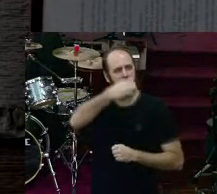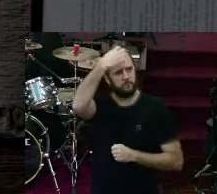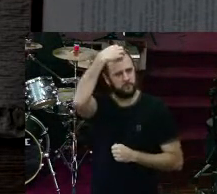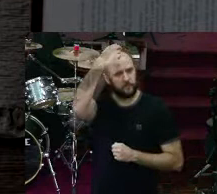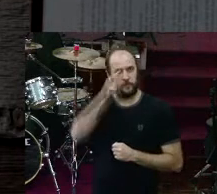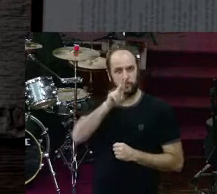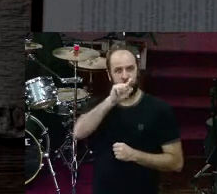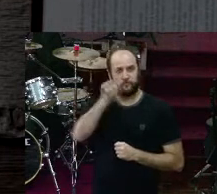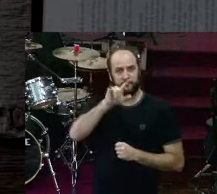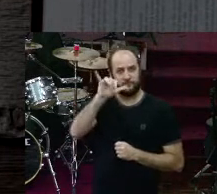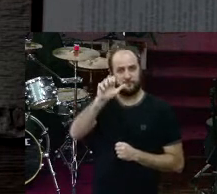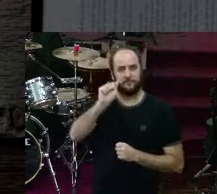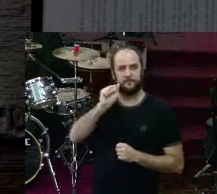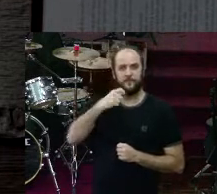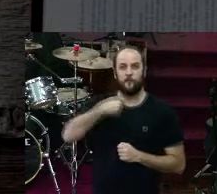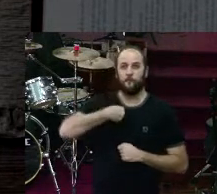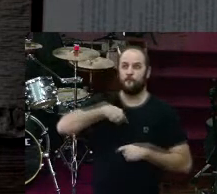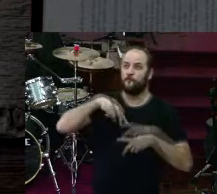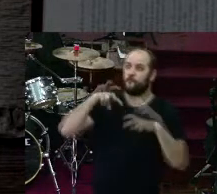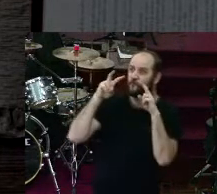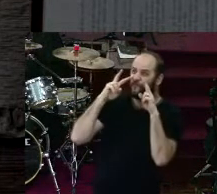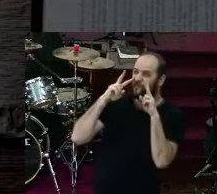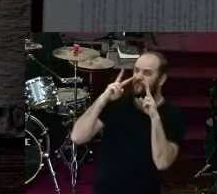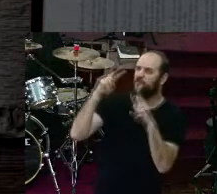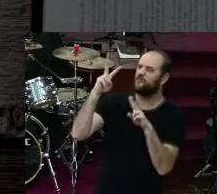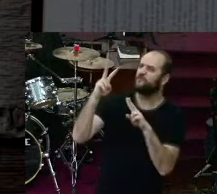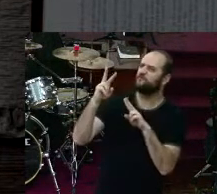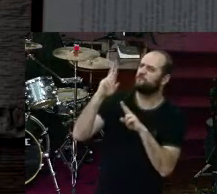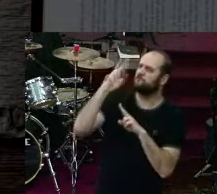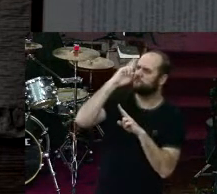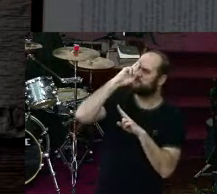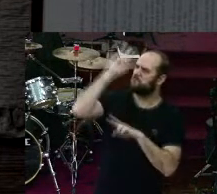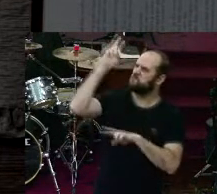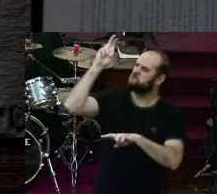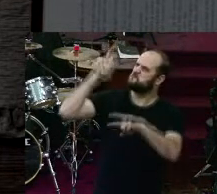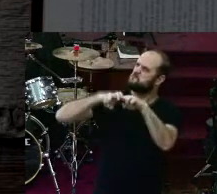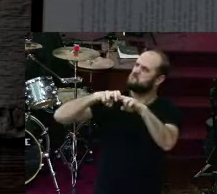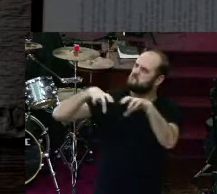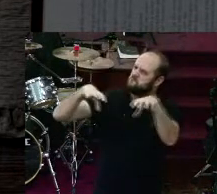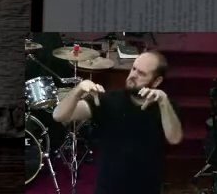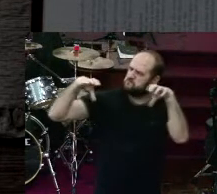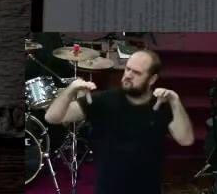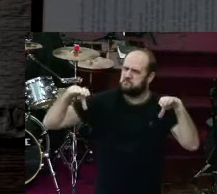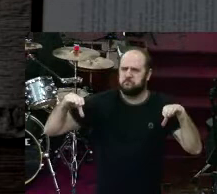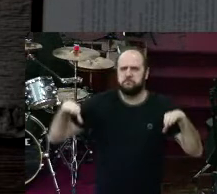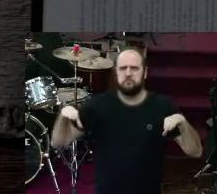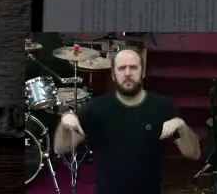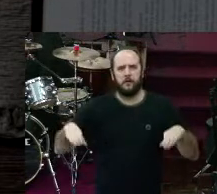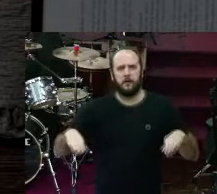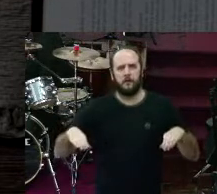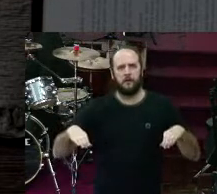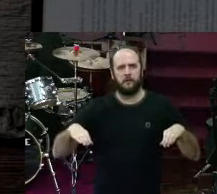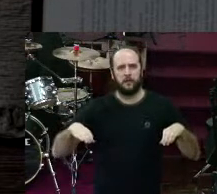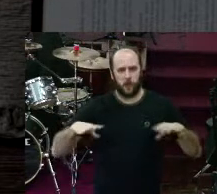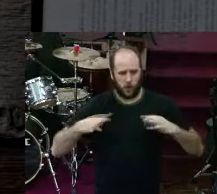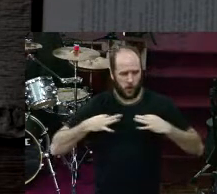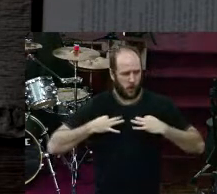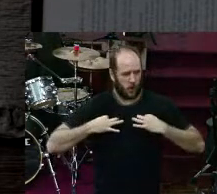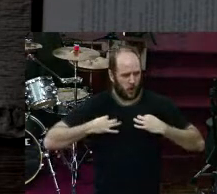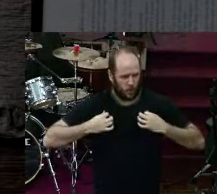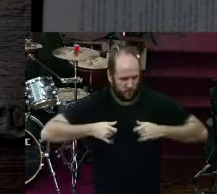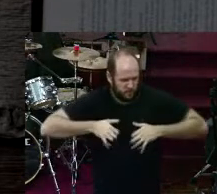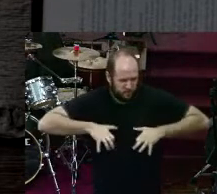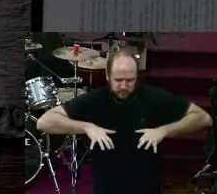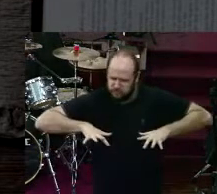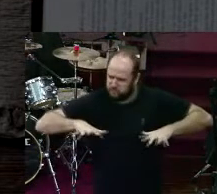eu vi o Senhor assentado sobre um alto e sublime trono, e as abas de suas vestes